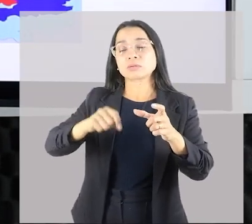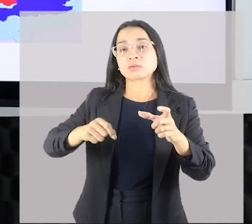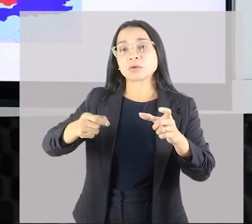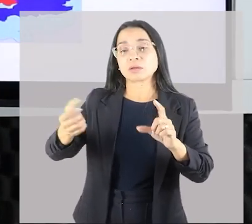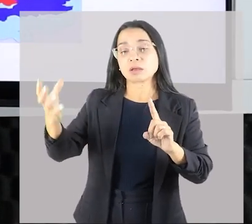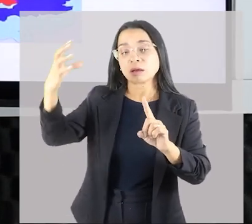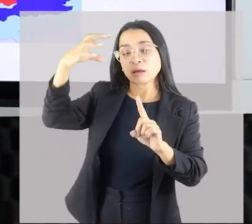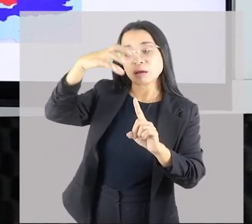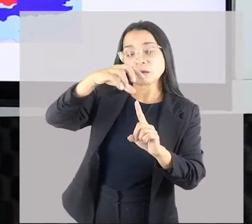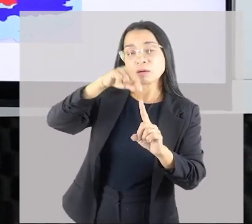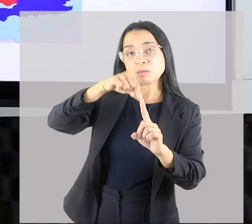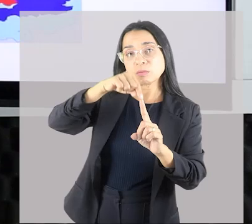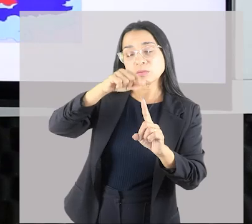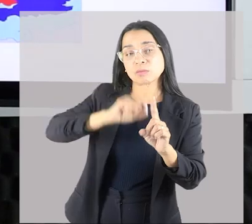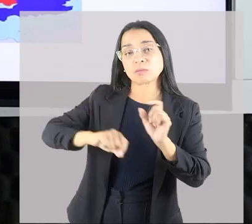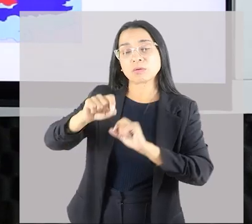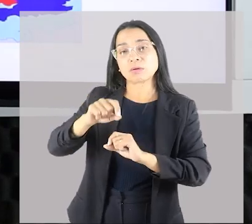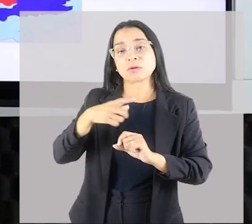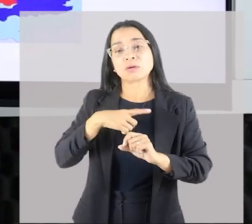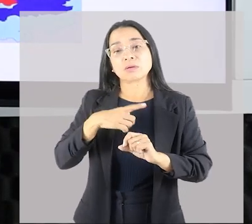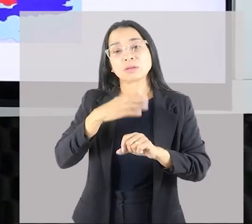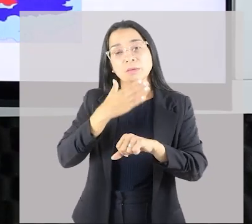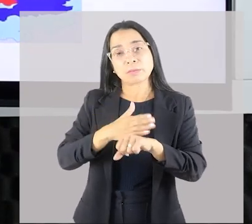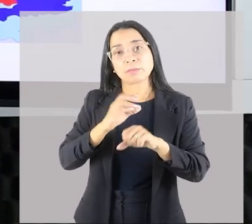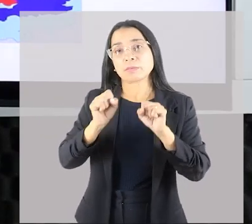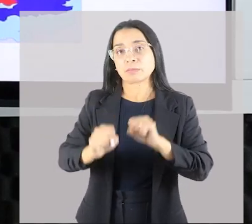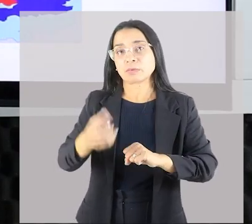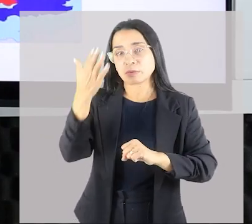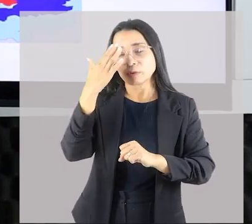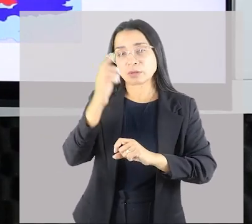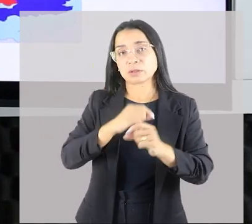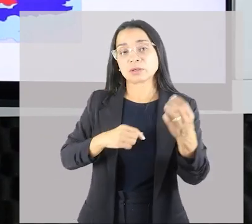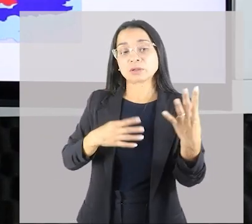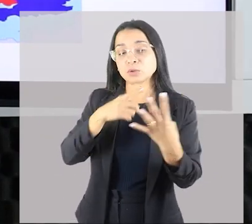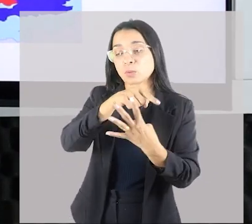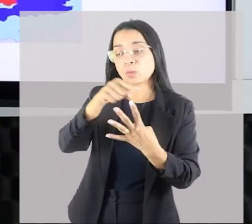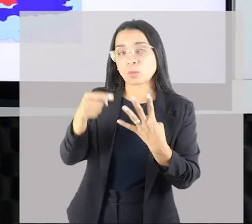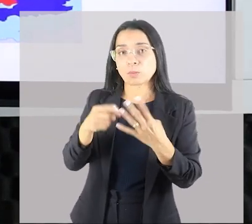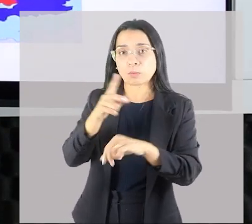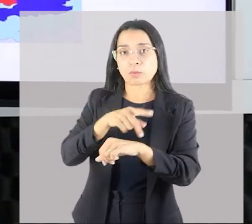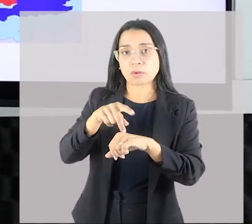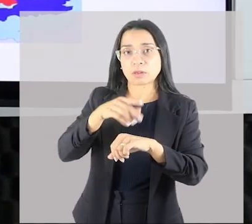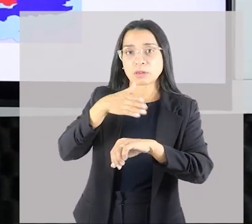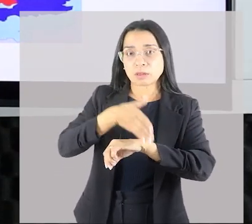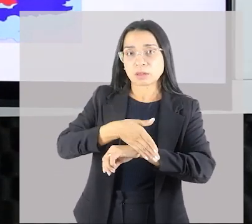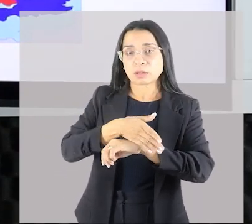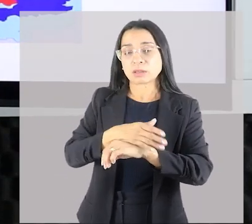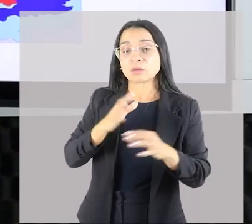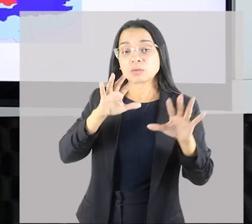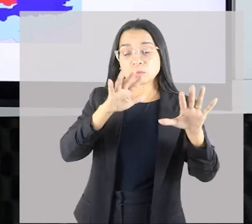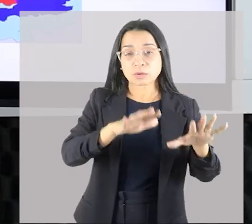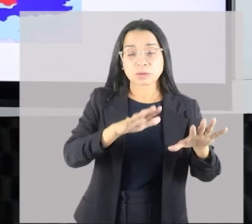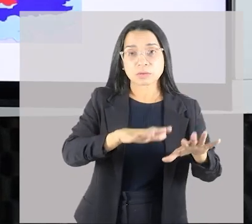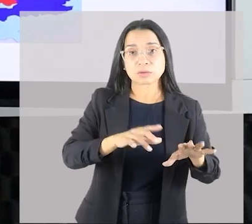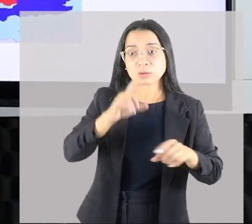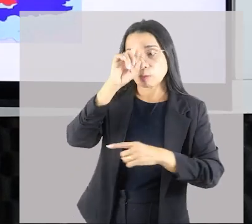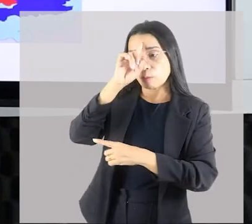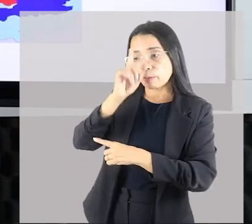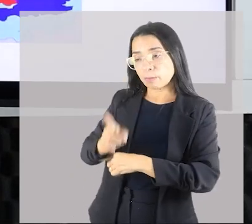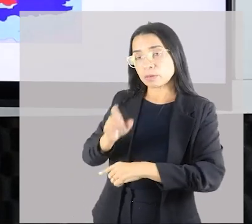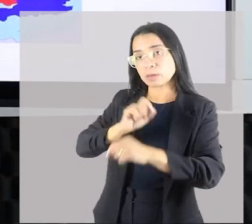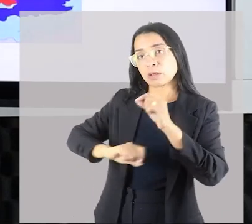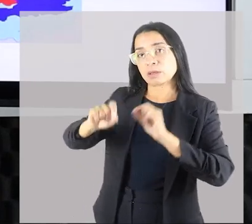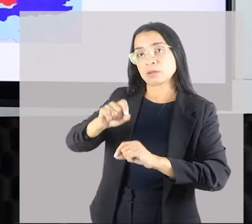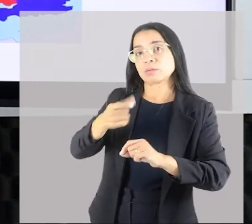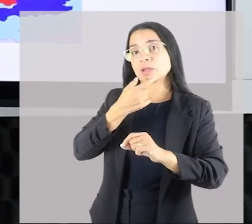na prática, nós podemos entender que esses 4 países que estão inseridos dentro do Reino Unido, eles são comandados pela Inglaterra na prática,